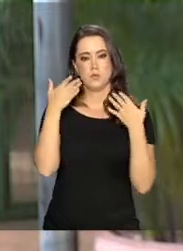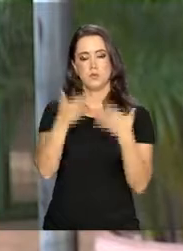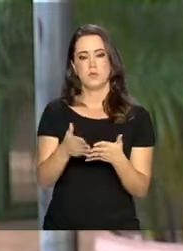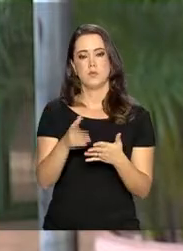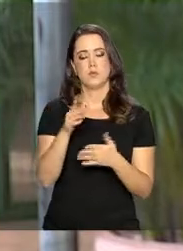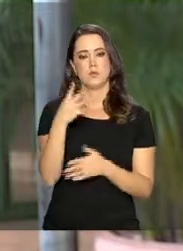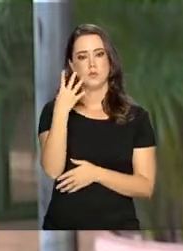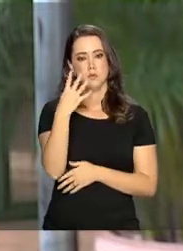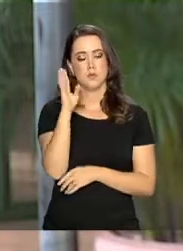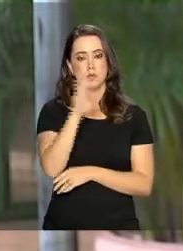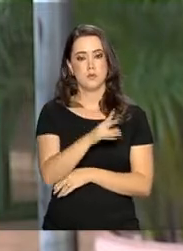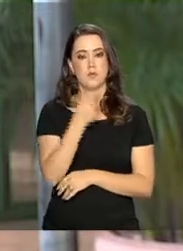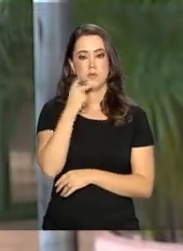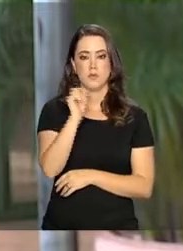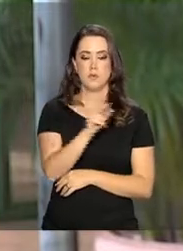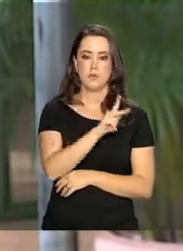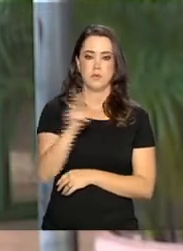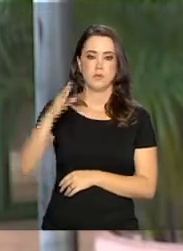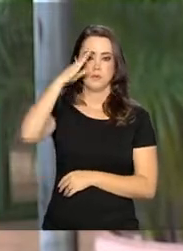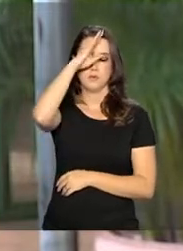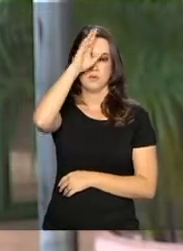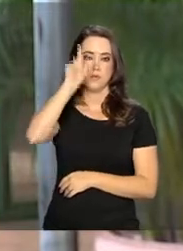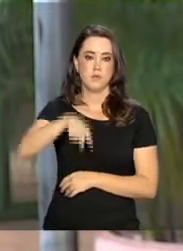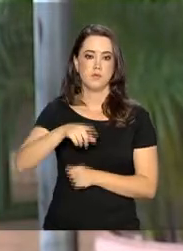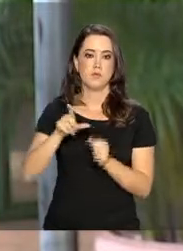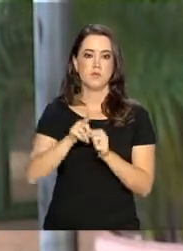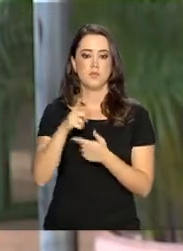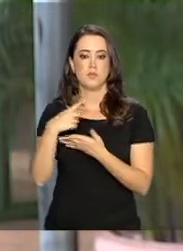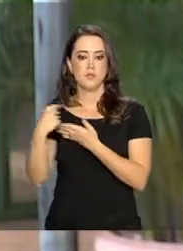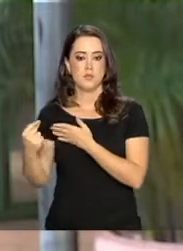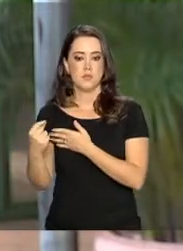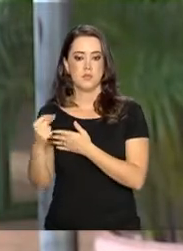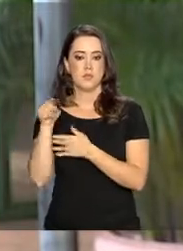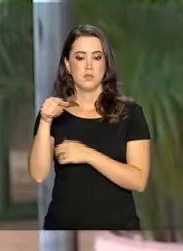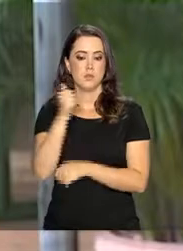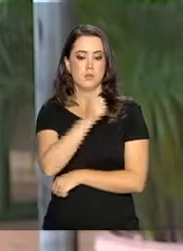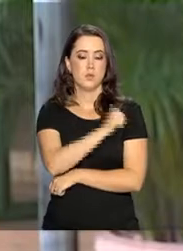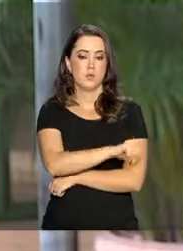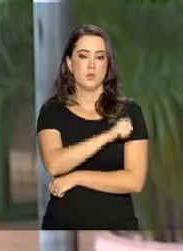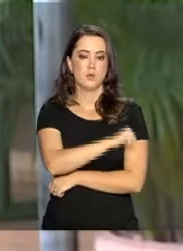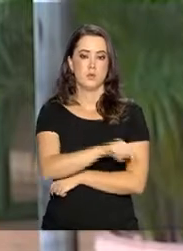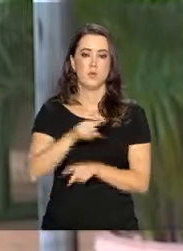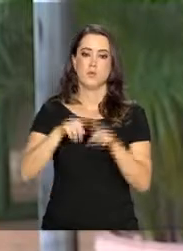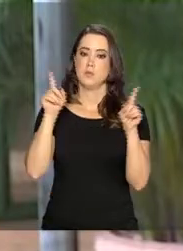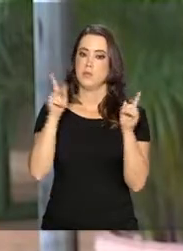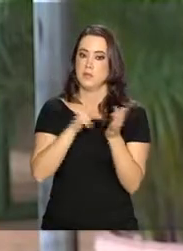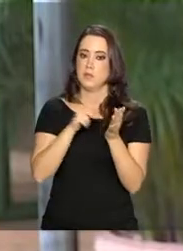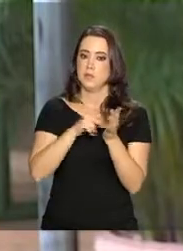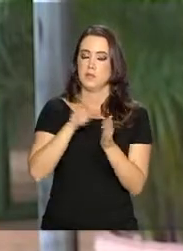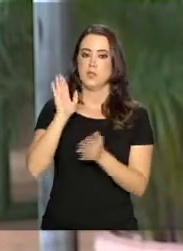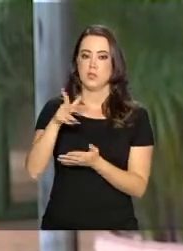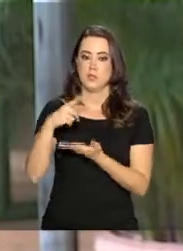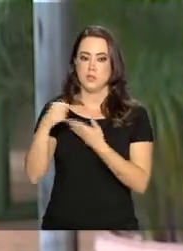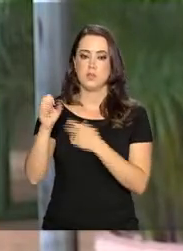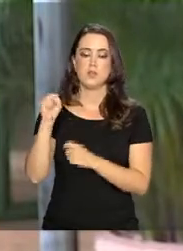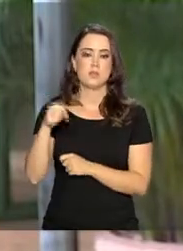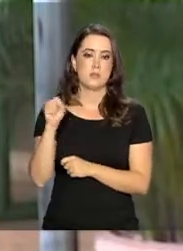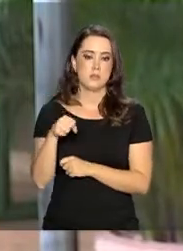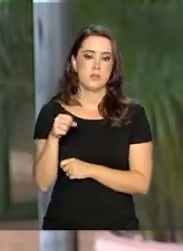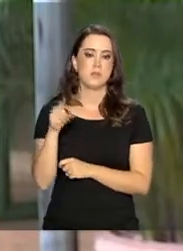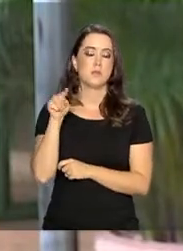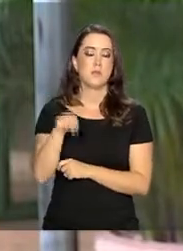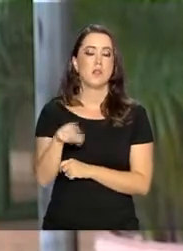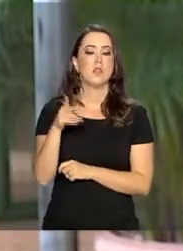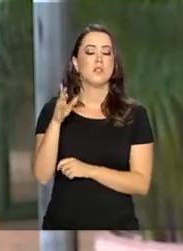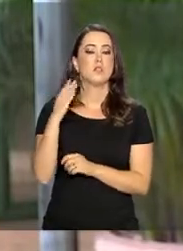vivo às 16h, eu falei que o presidente eleito Jair Bolsonaro tinha ido embora em direção ao Rio de Janeiro. Na verdade, ele já saiu sim aqui do Centro Cultural Banco do